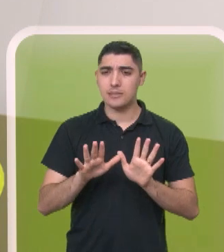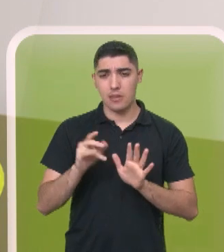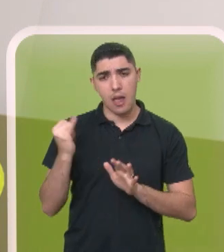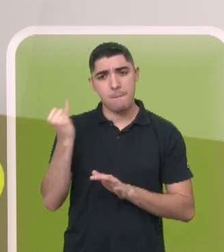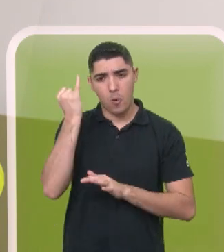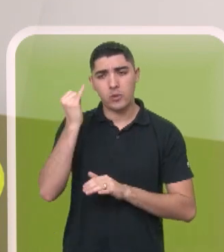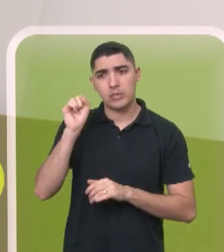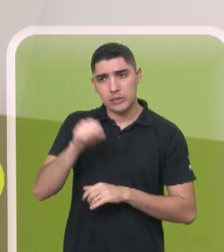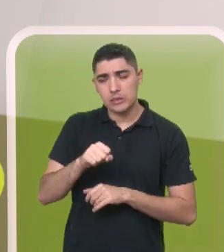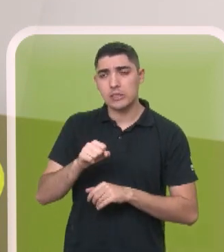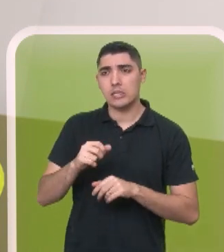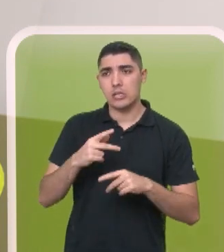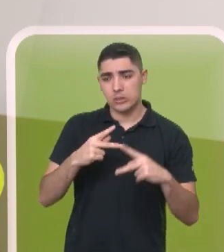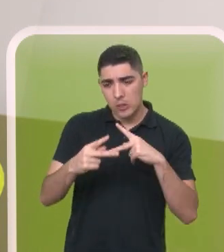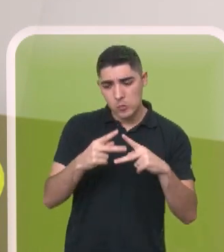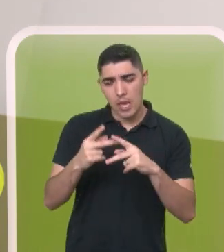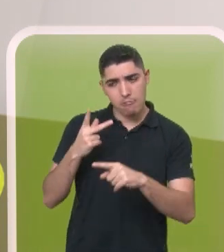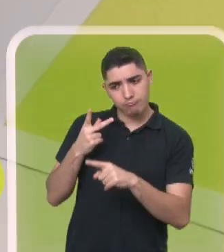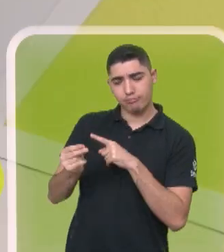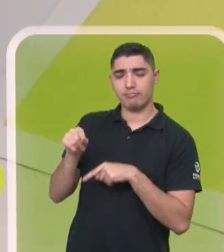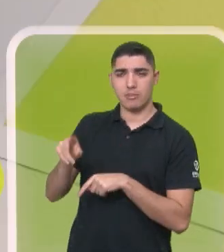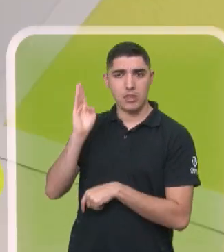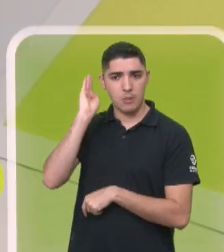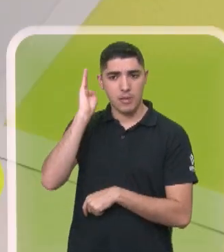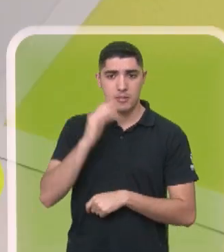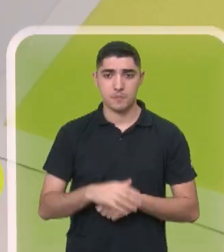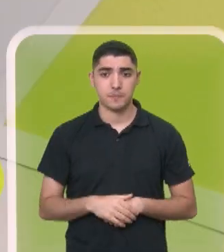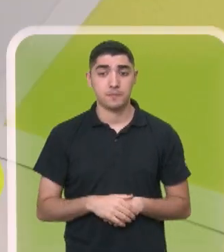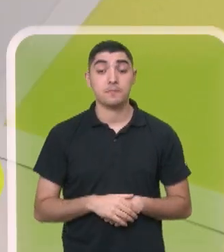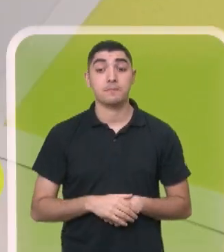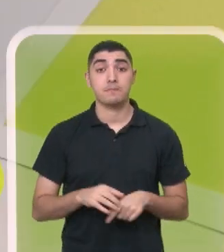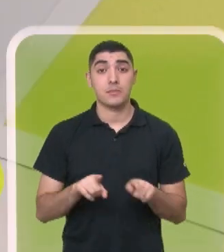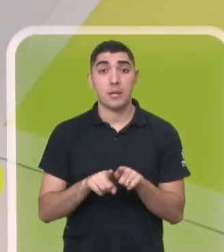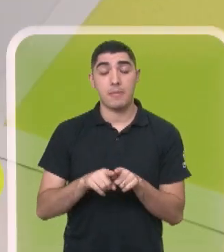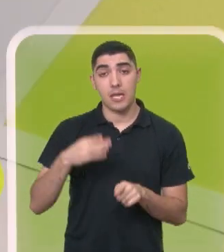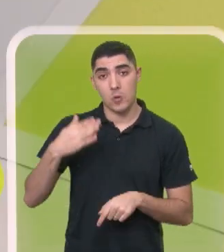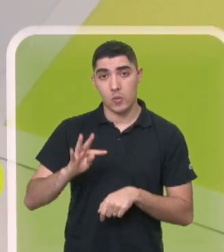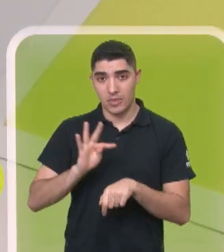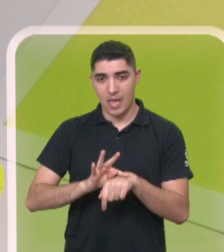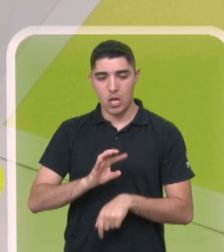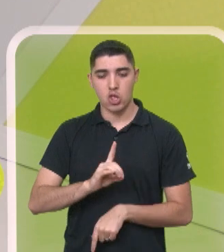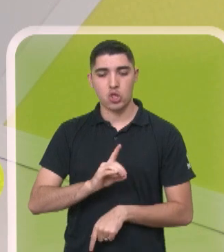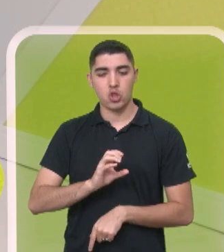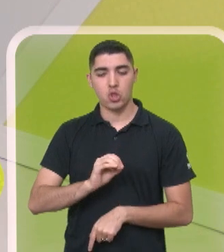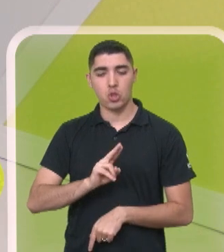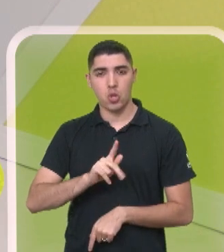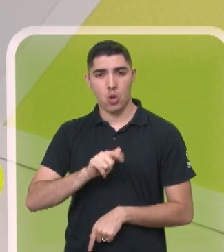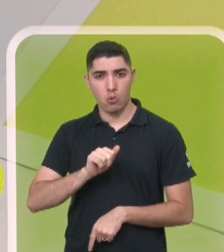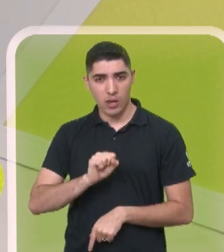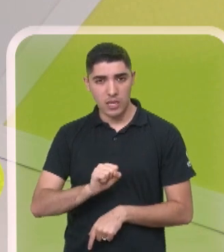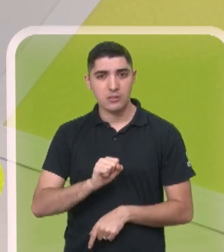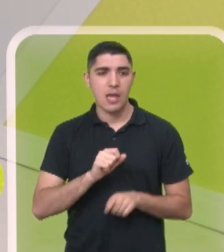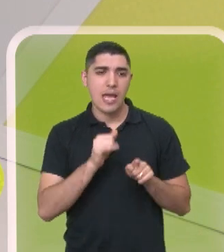fundamental justamente por isso, para ele levantar a moral. E tem aquele detalhe também, o técnico Douglinhas, né, o Douglas Navas, poupa alguns